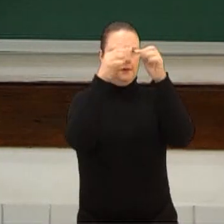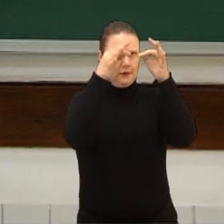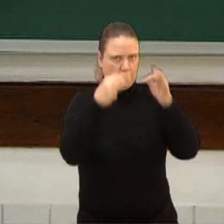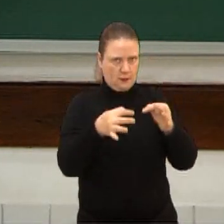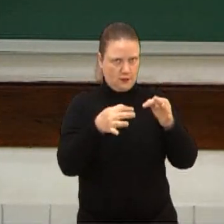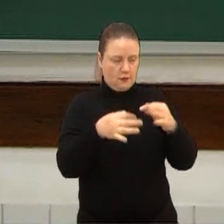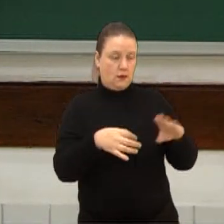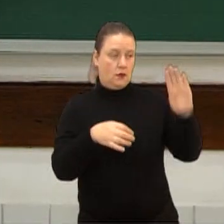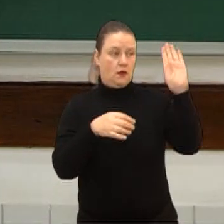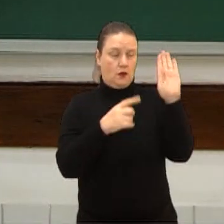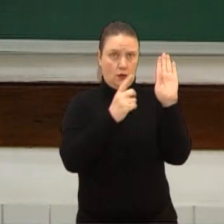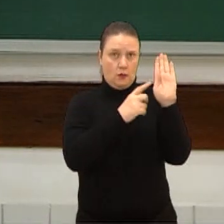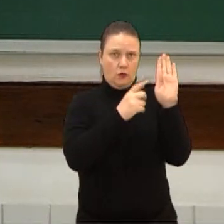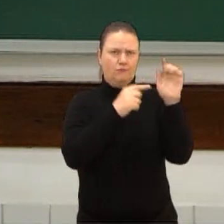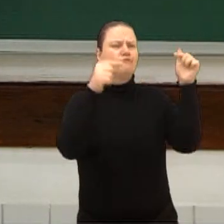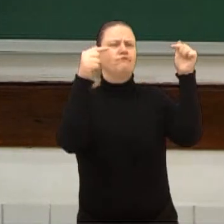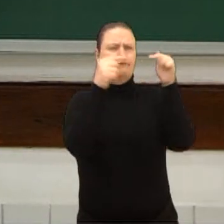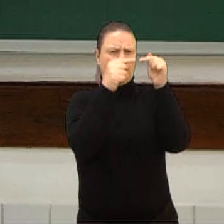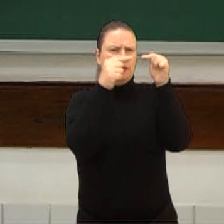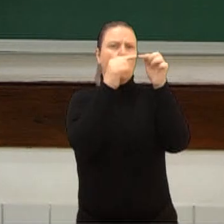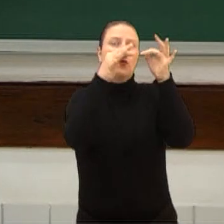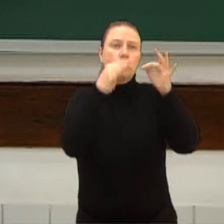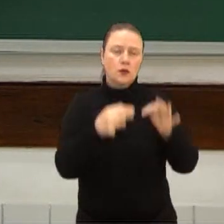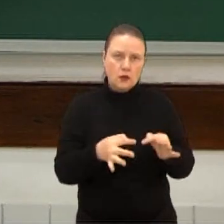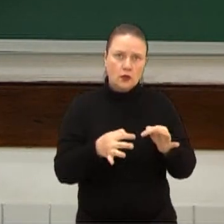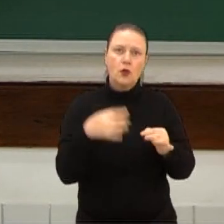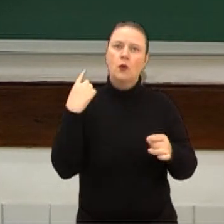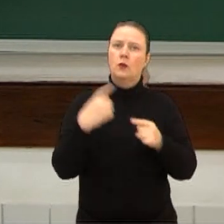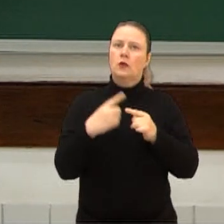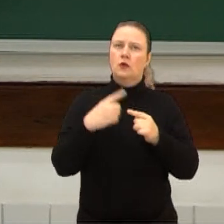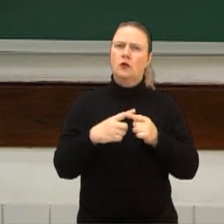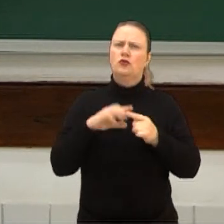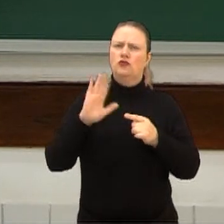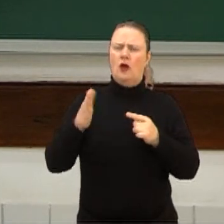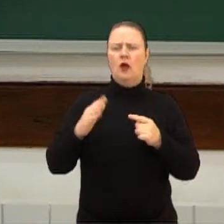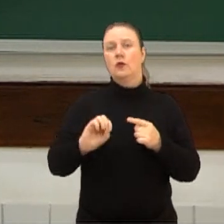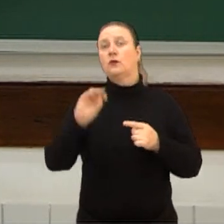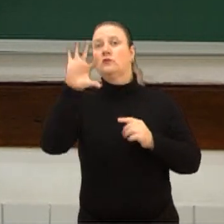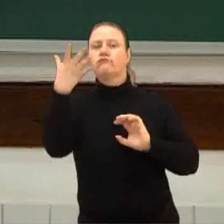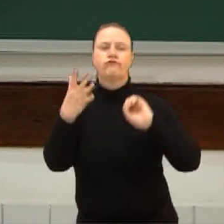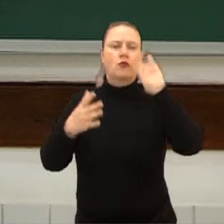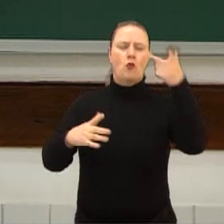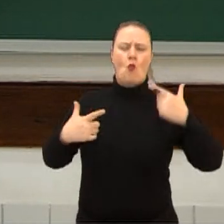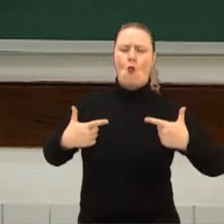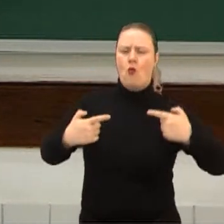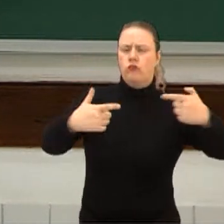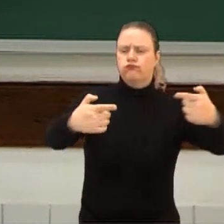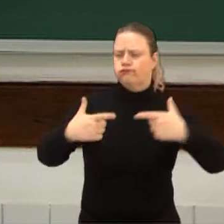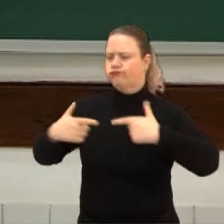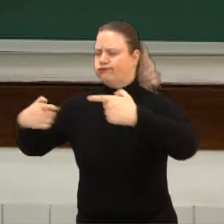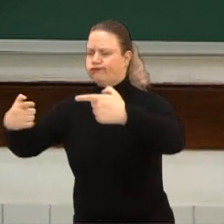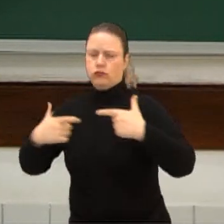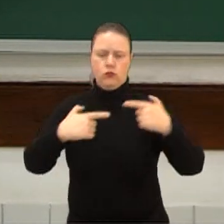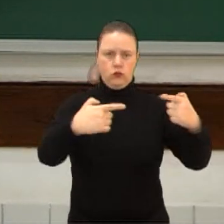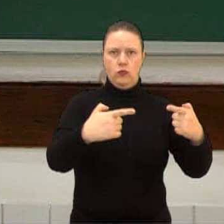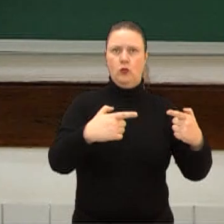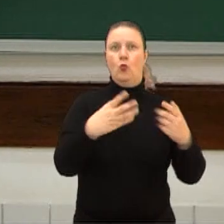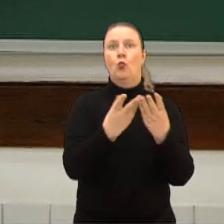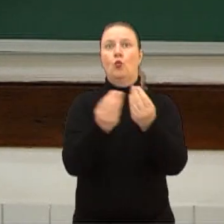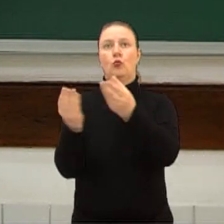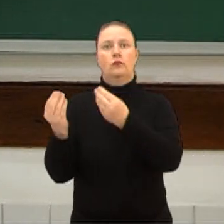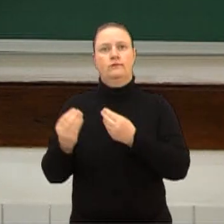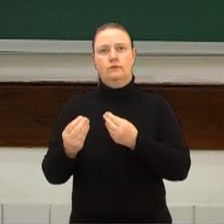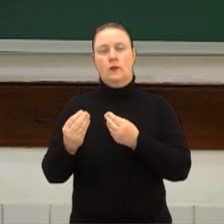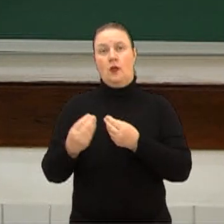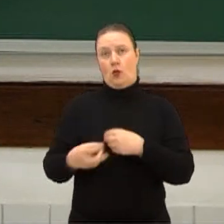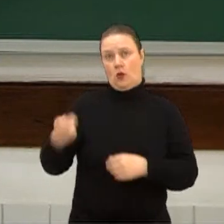certa a alternativa, onde fala que existiram várias batalhas travadas. Nós comentamos, tanto a nível